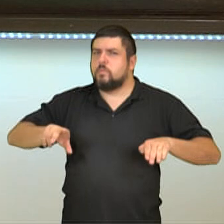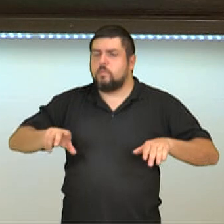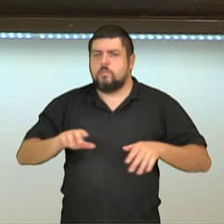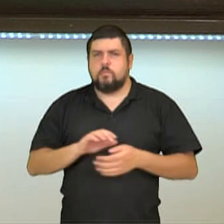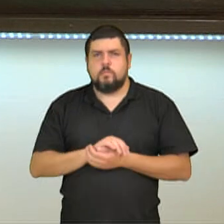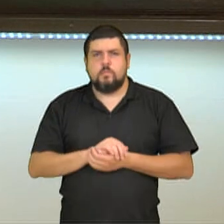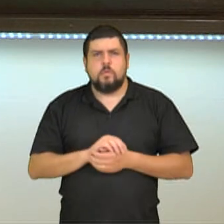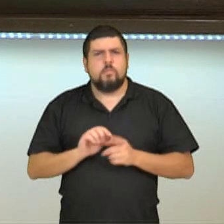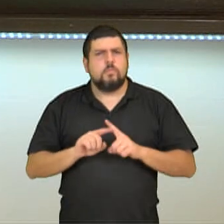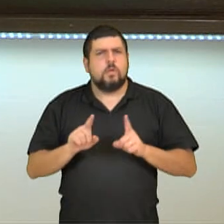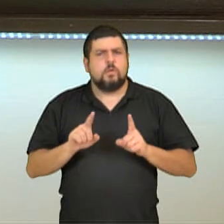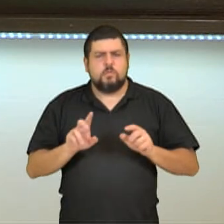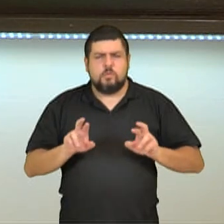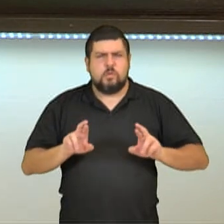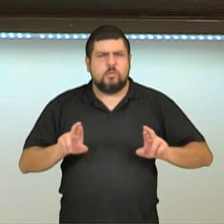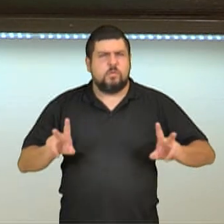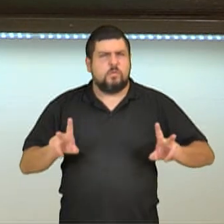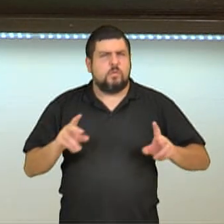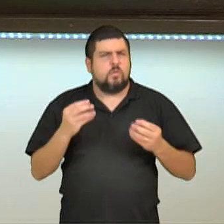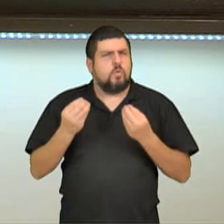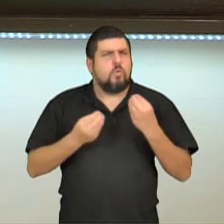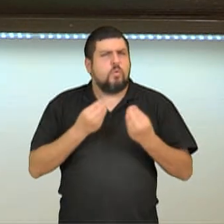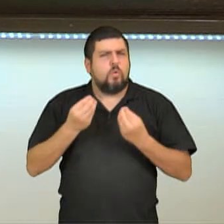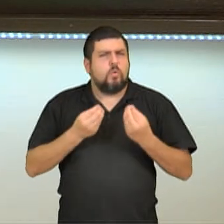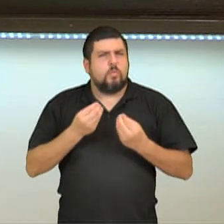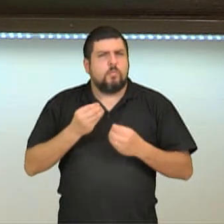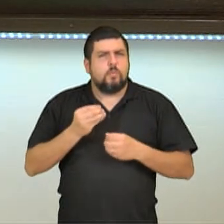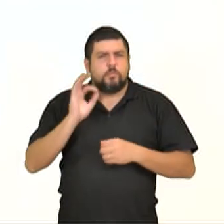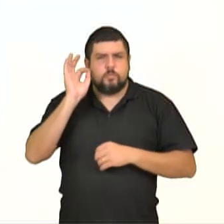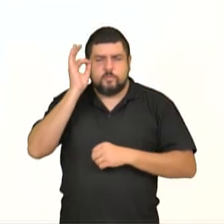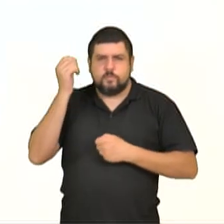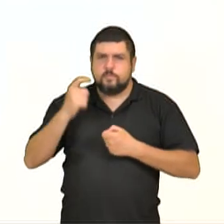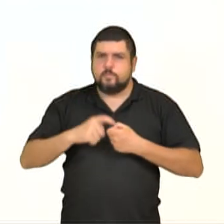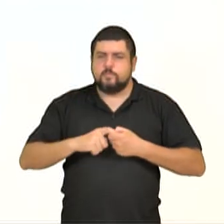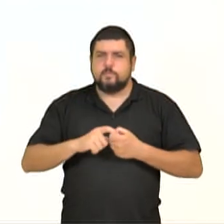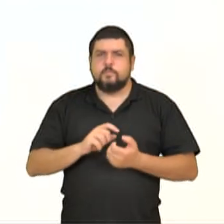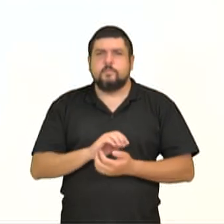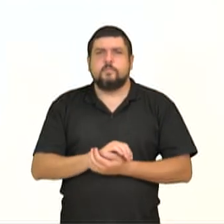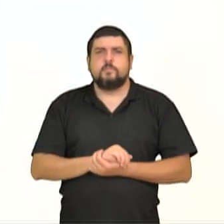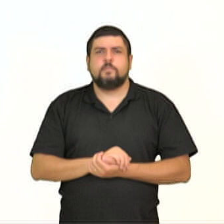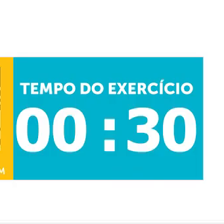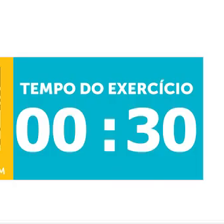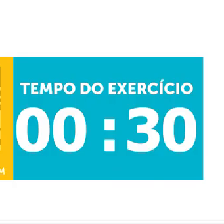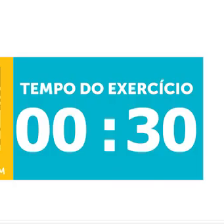que um tem de diferente para o outro? Vou dar um tempo para vocês pensarem e a gente já volta.